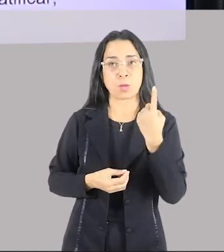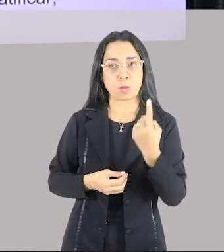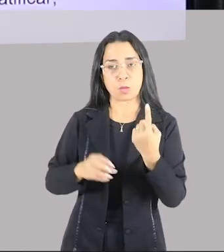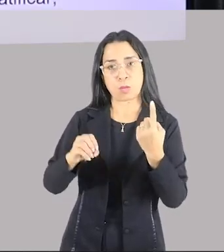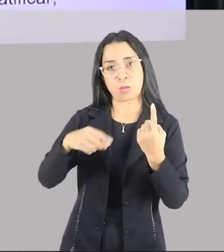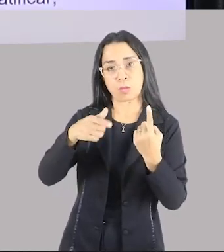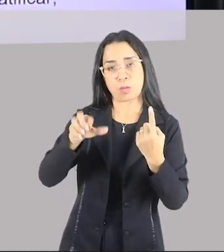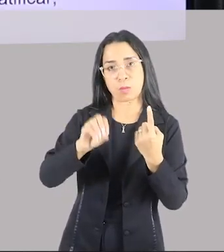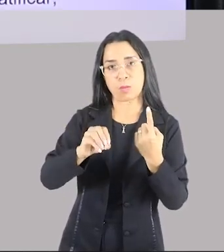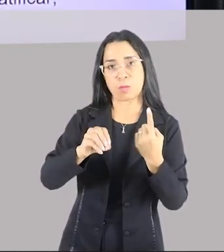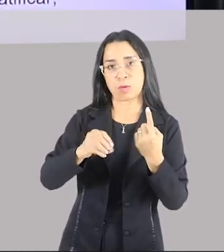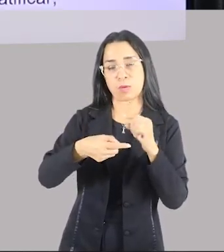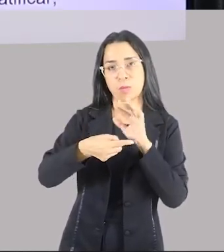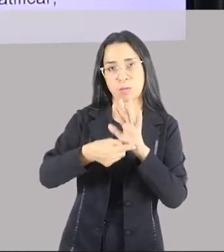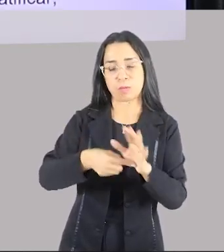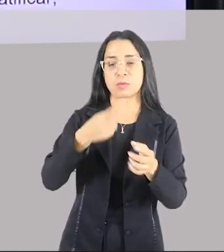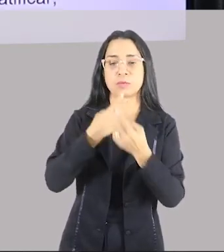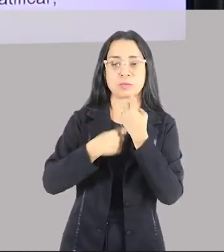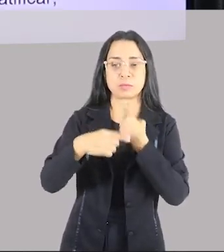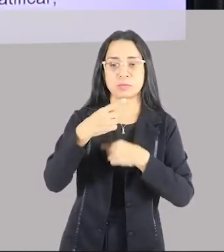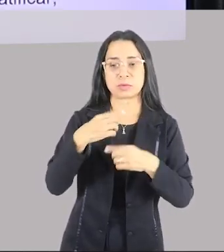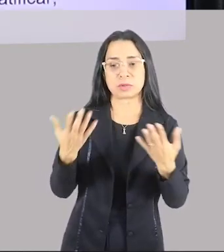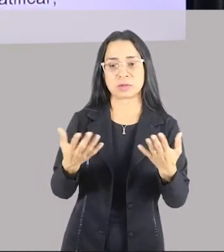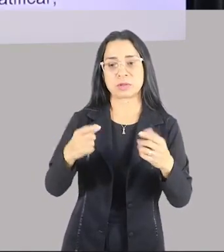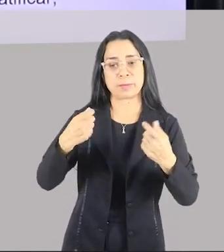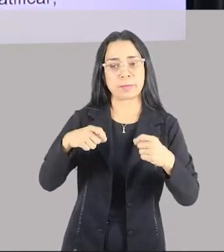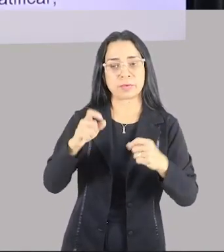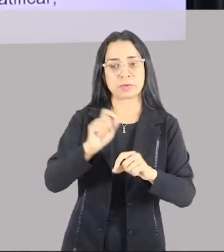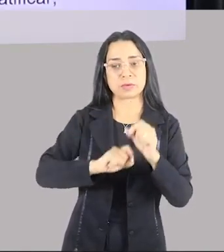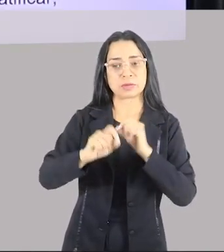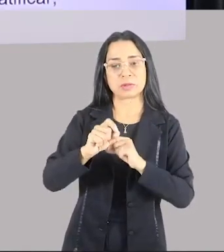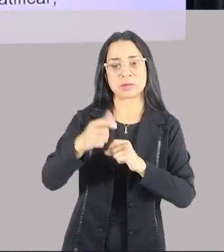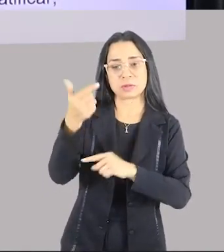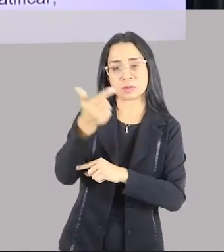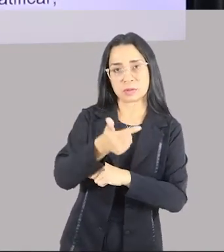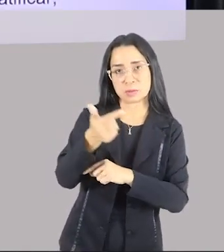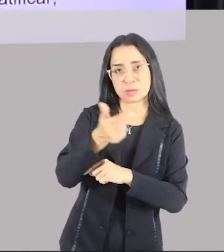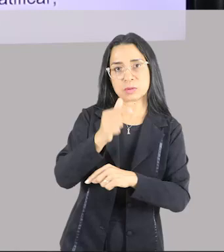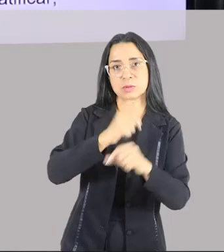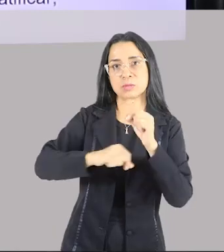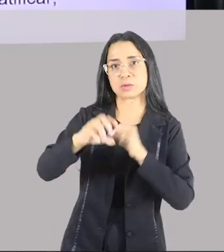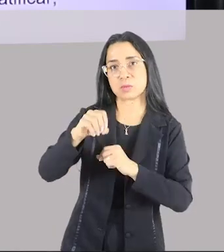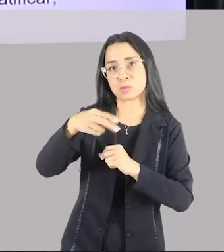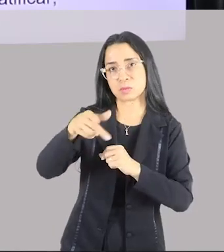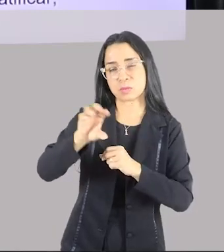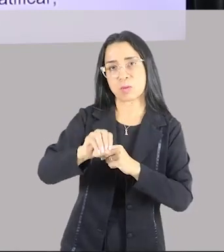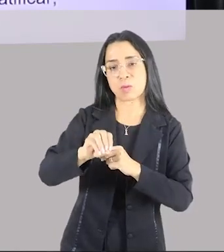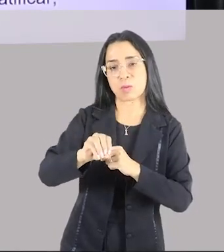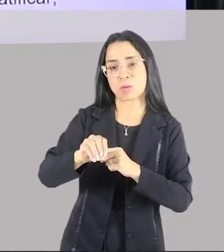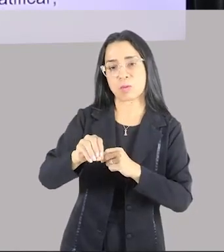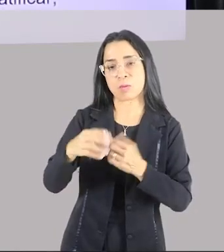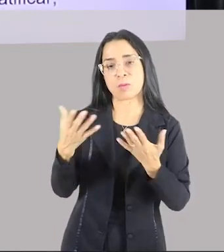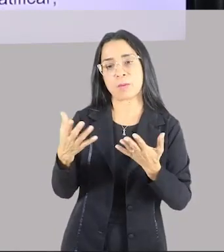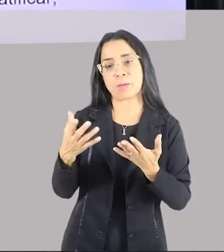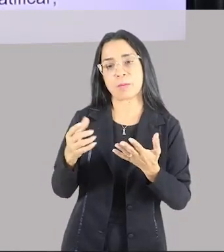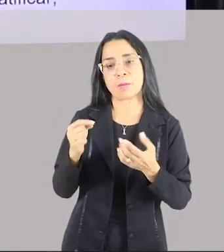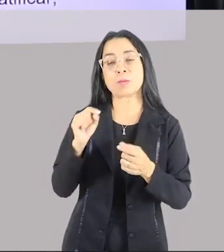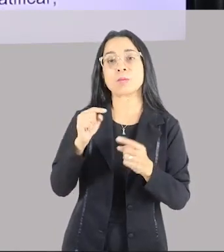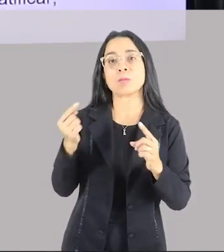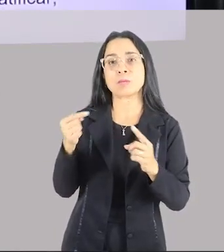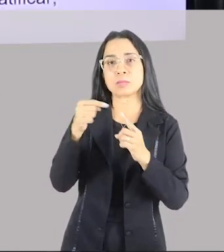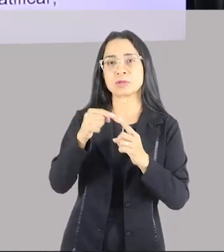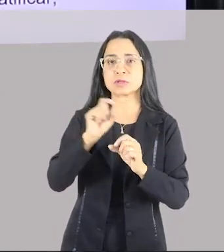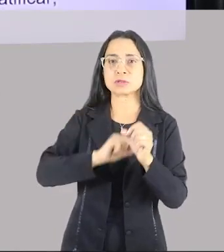se manifesta sobre a sua vontade, todavia é necessário que um segundo órgão se manifeste para ratificar, ou seja,